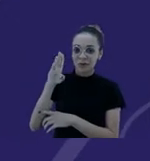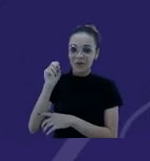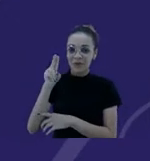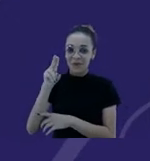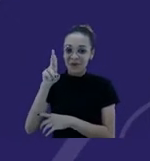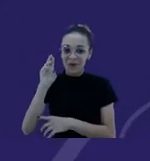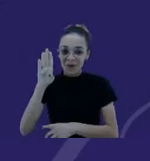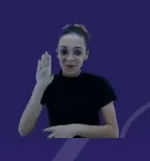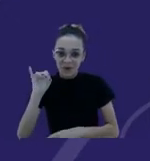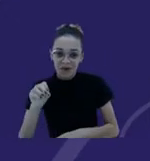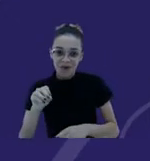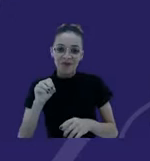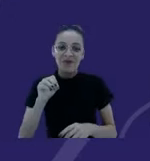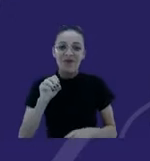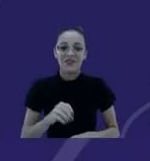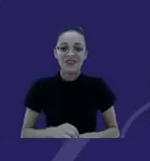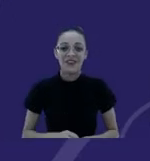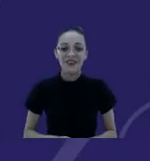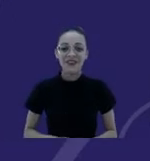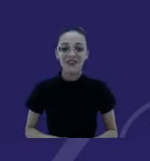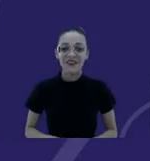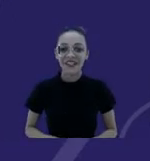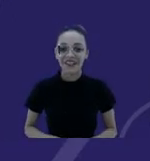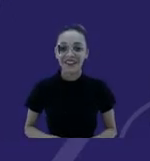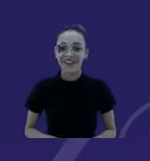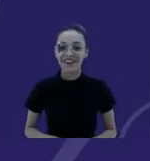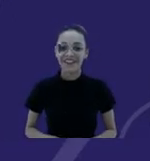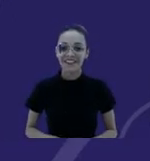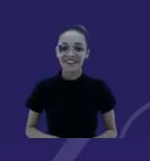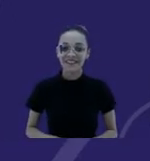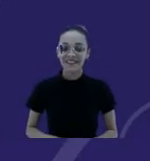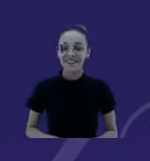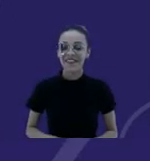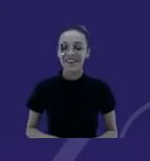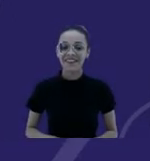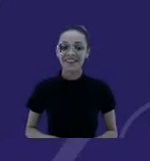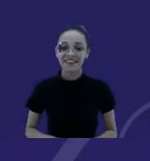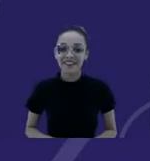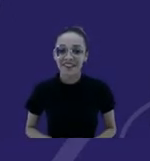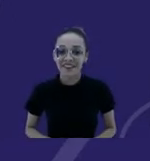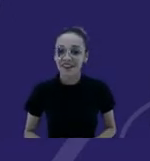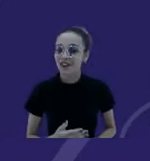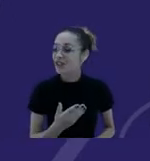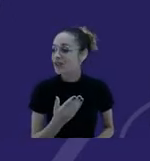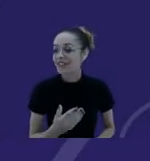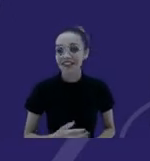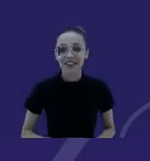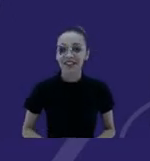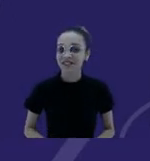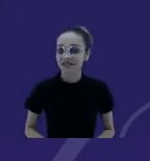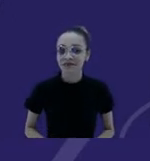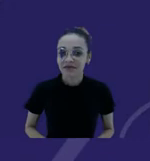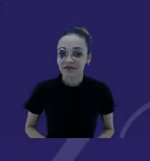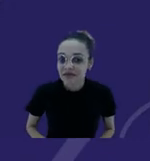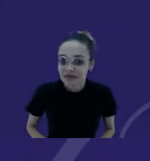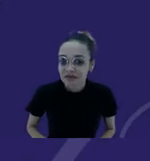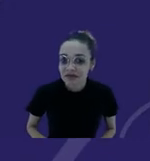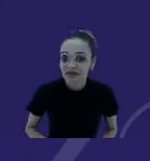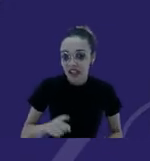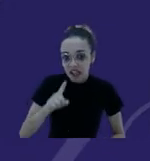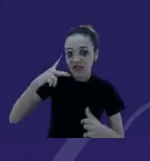importante. E acho que dito que ela é a pioneira. E eu quero agradecer muito à